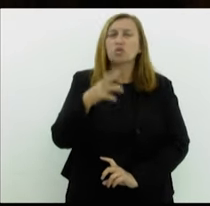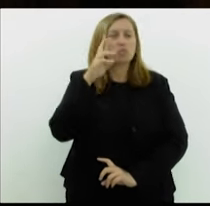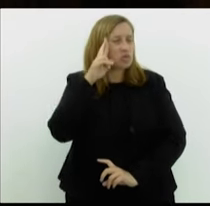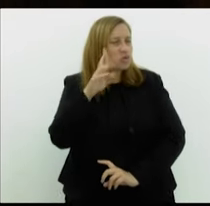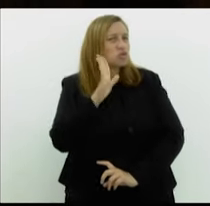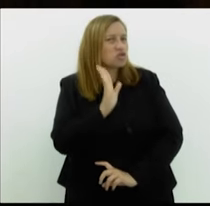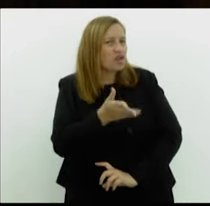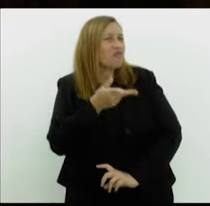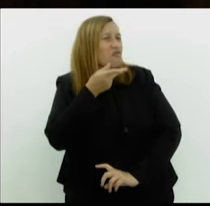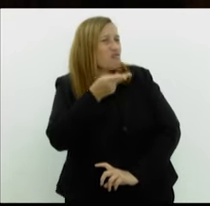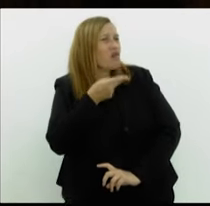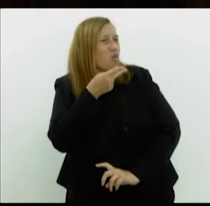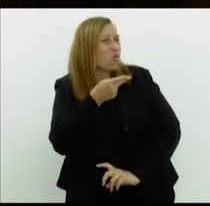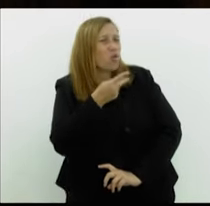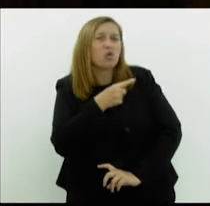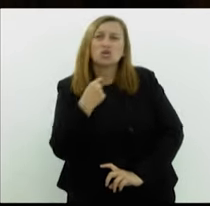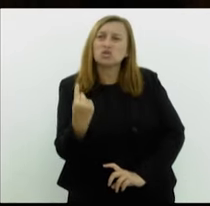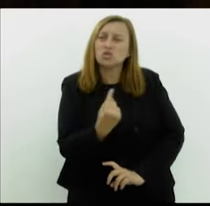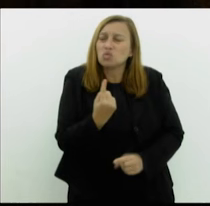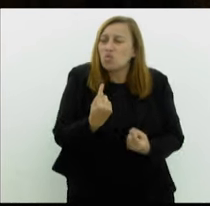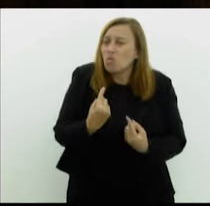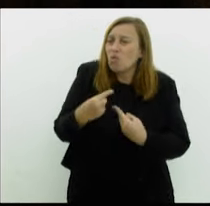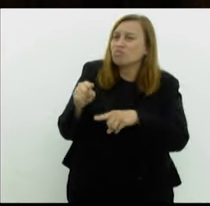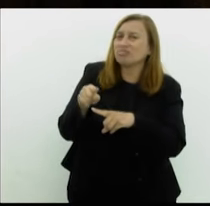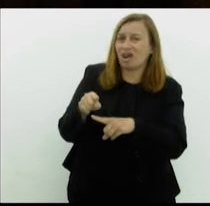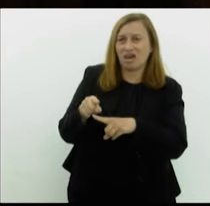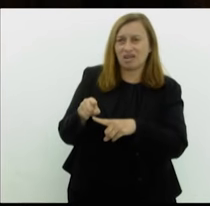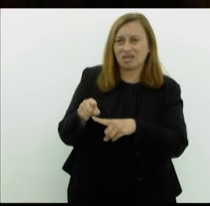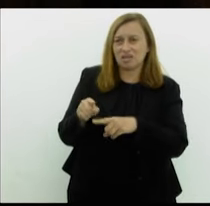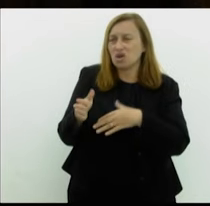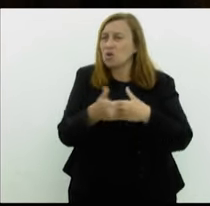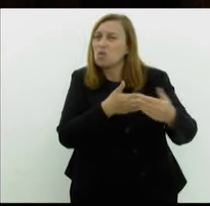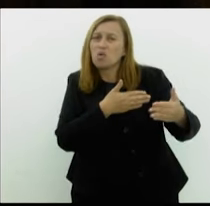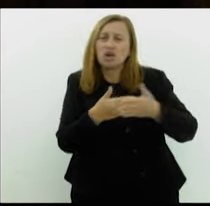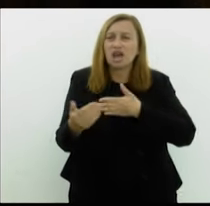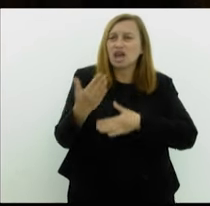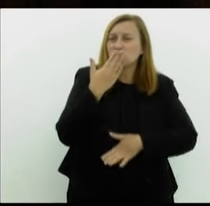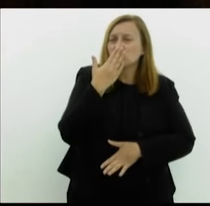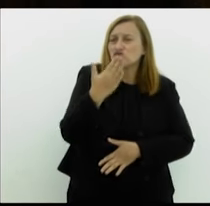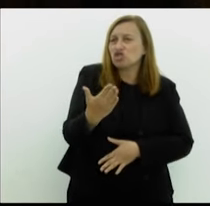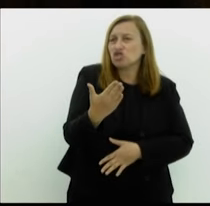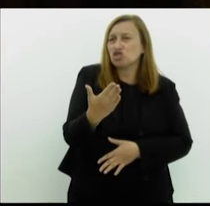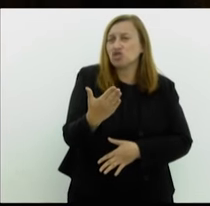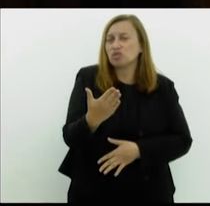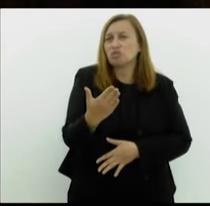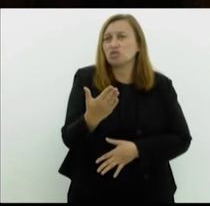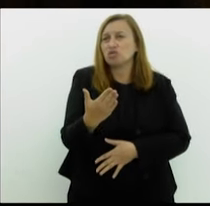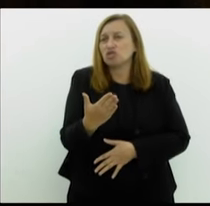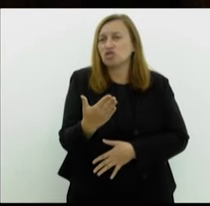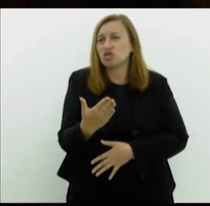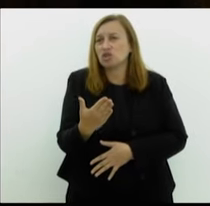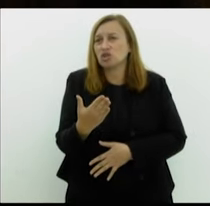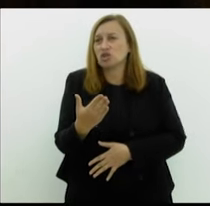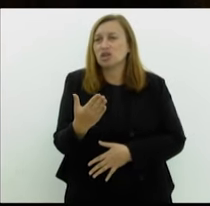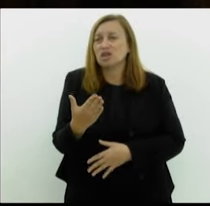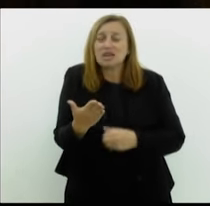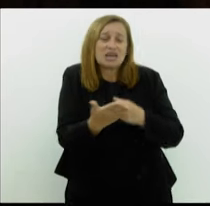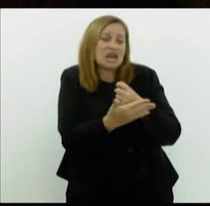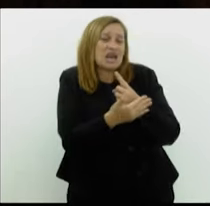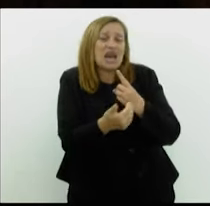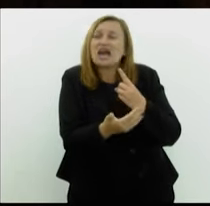manifestou, somos, obviamente, contrários a qualquer tipo de benesses, mordomias,